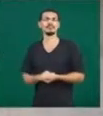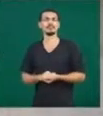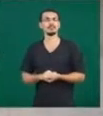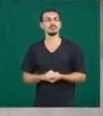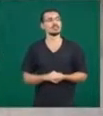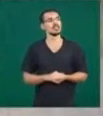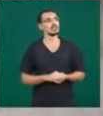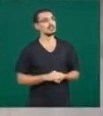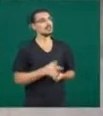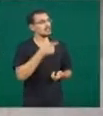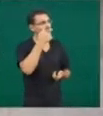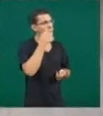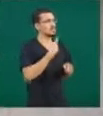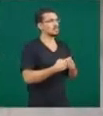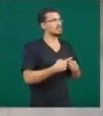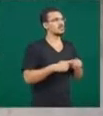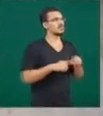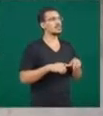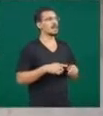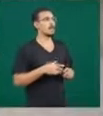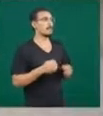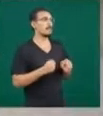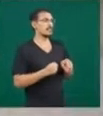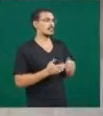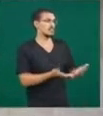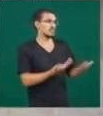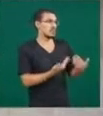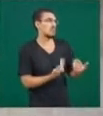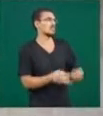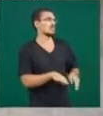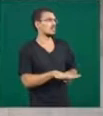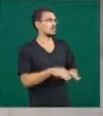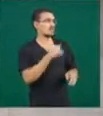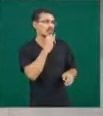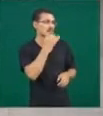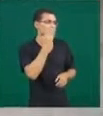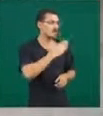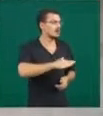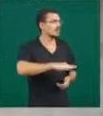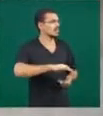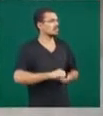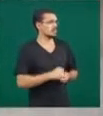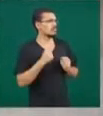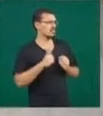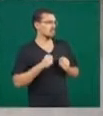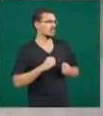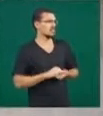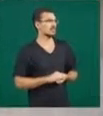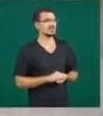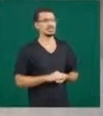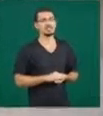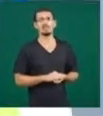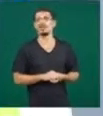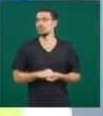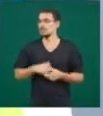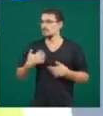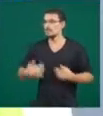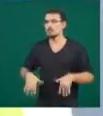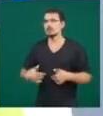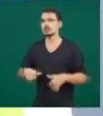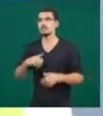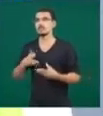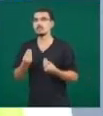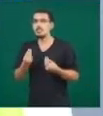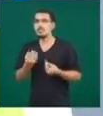gente pode falar que pode envolver também, inclusive, os mais jovens, né? Criança, inclusive. Eu vejo muita criança obesa no meu consultório, porque a